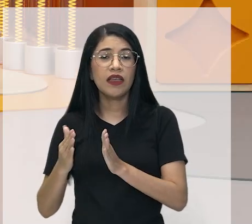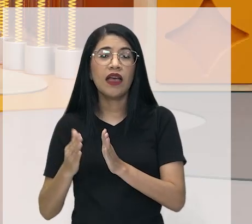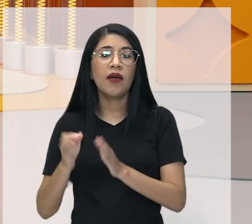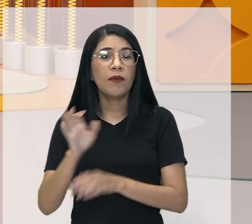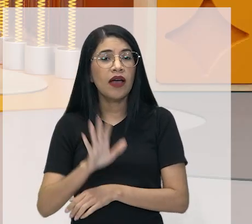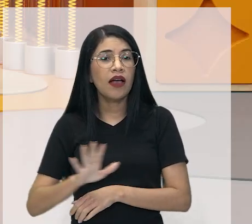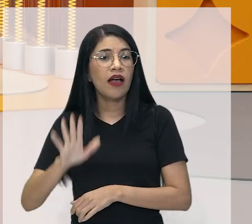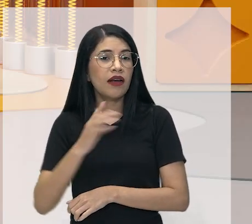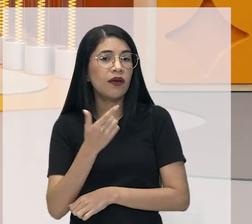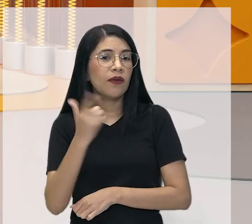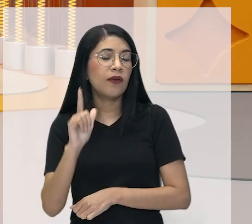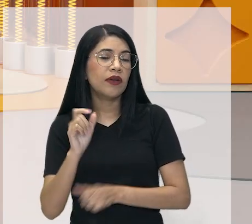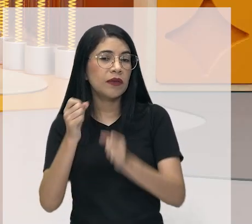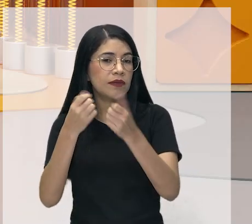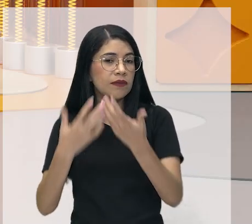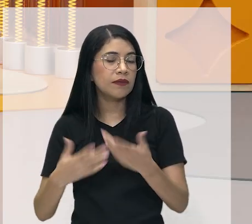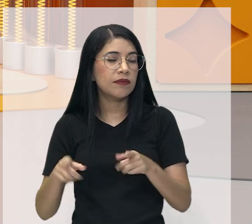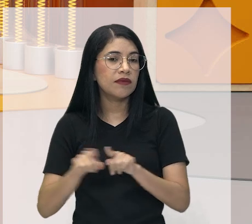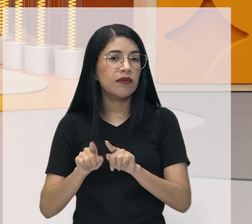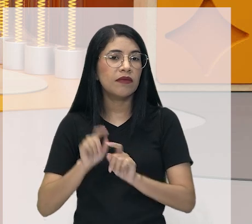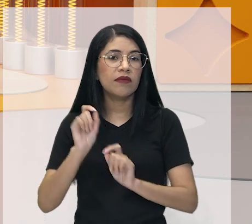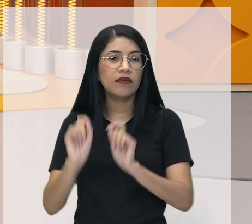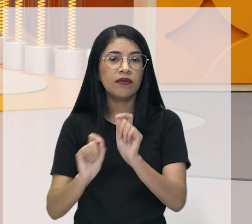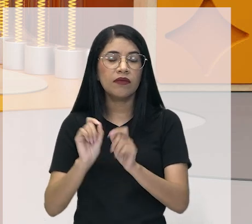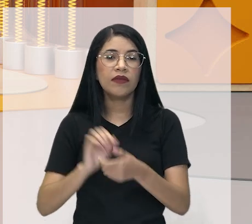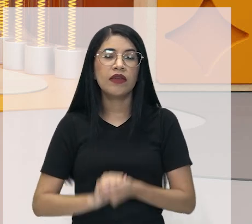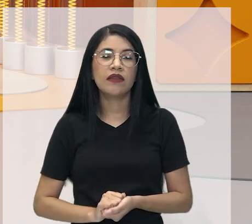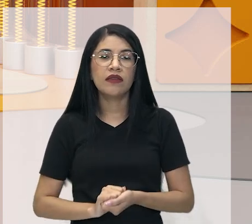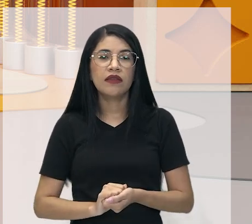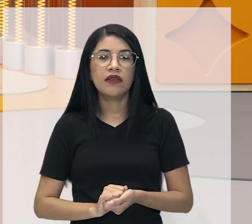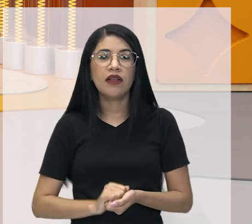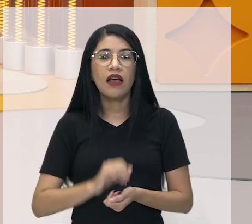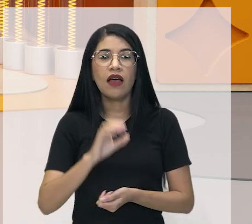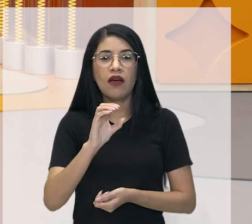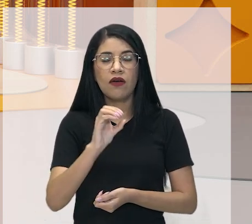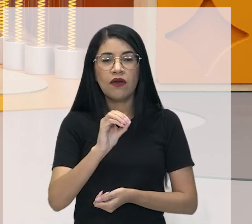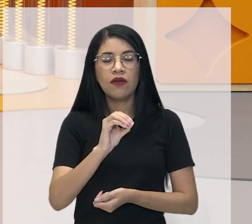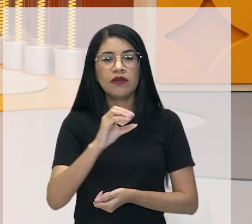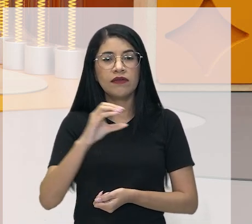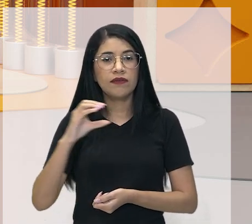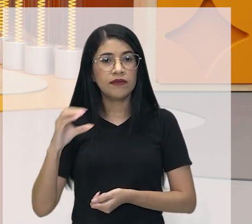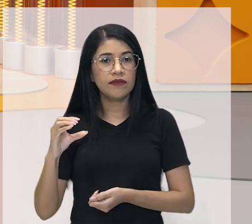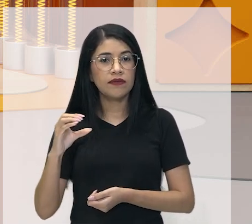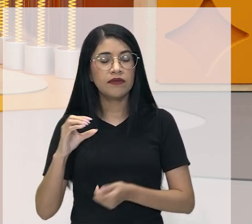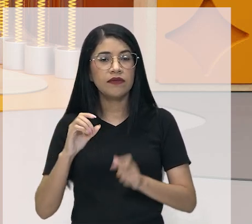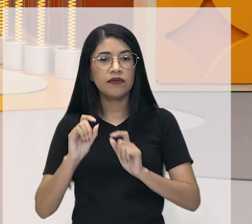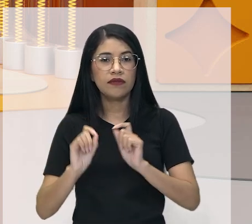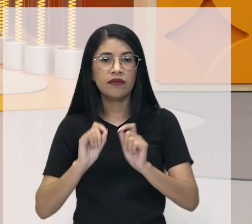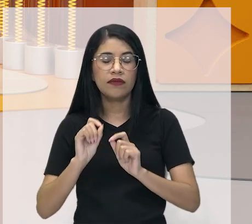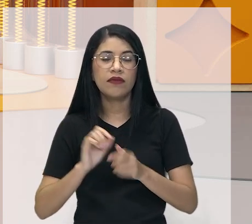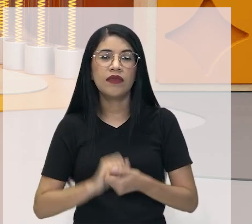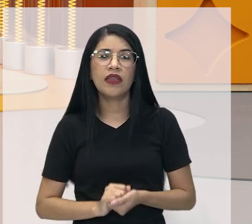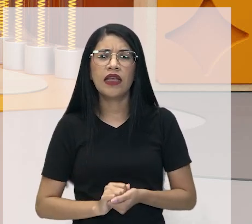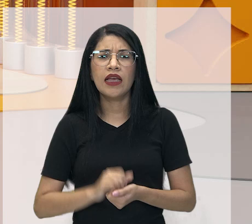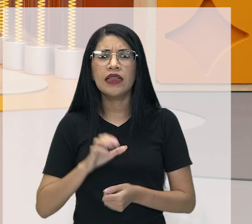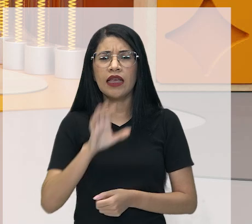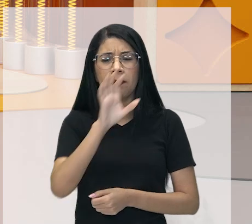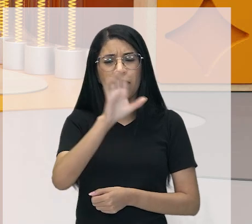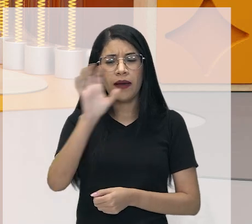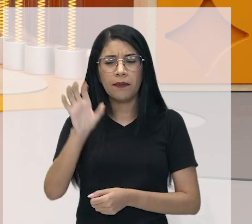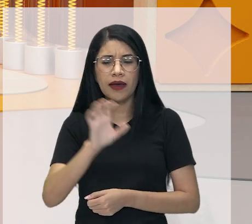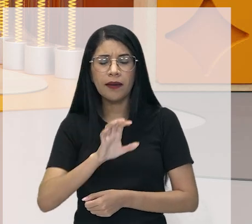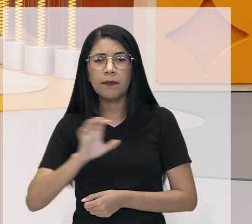nossa aula. Desta feita, nós vamos falar aqui da Oceania. Vejam só, essa divisão ela tem esses formatos meio